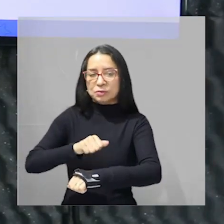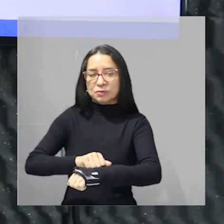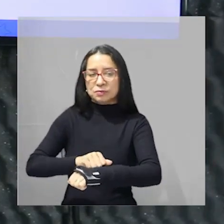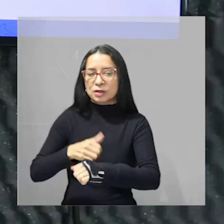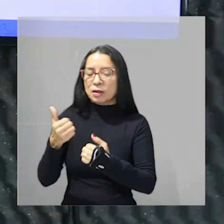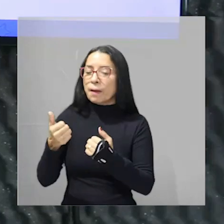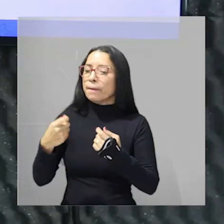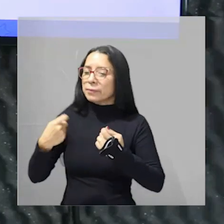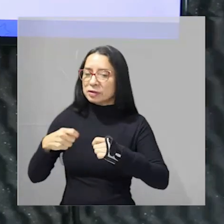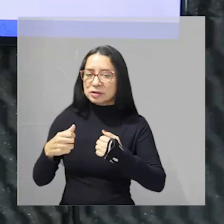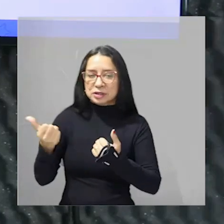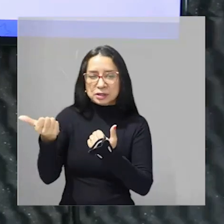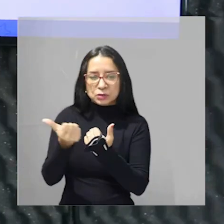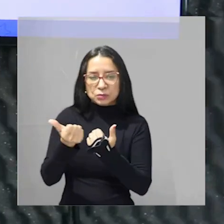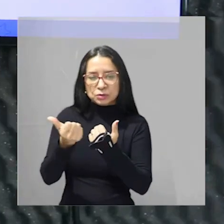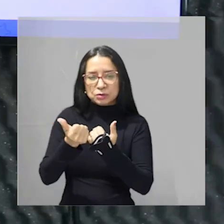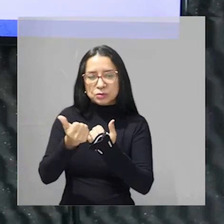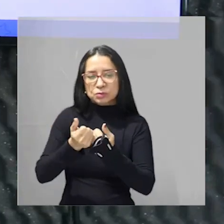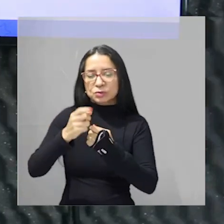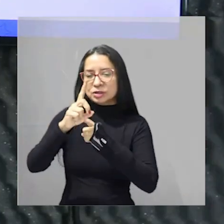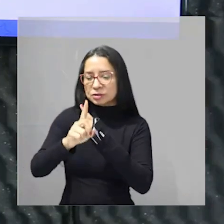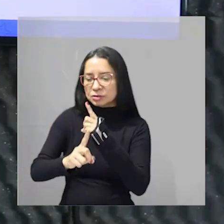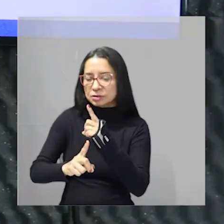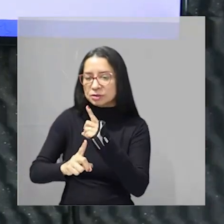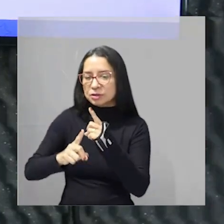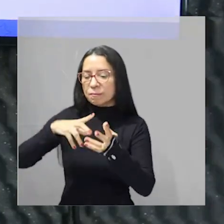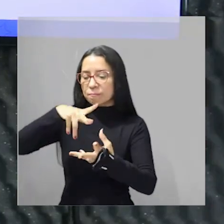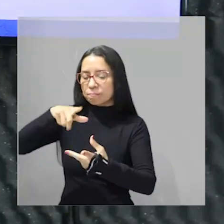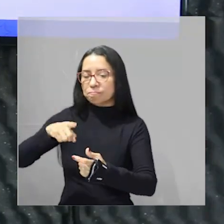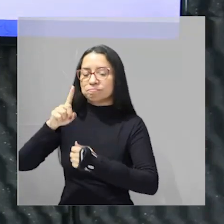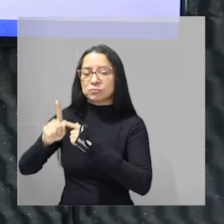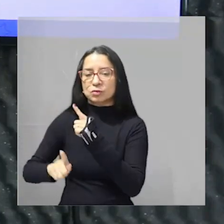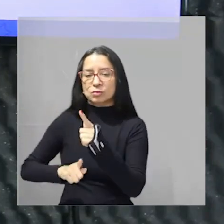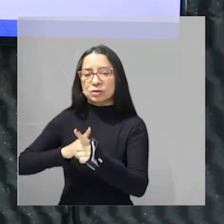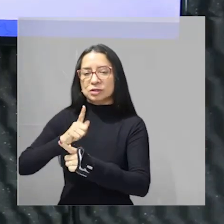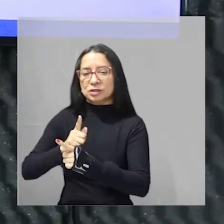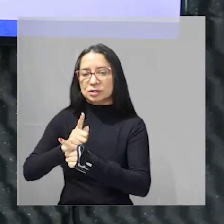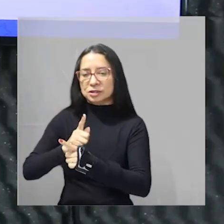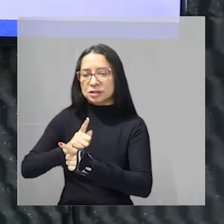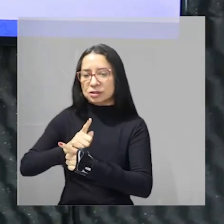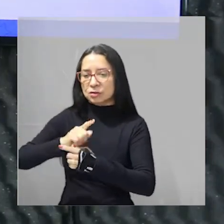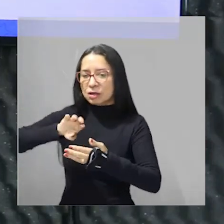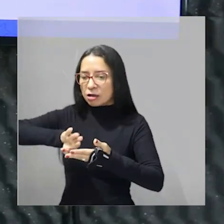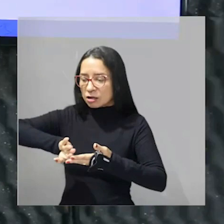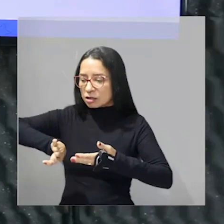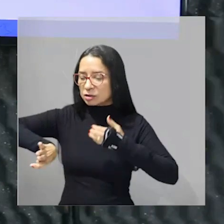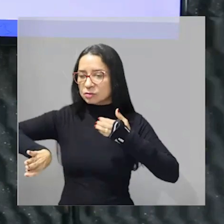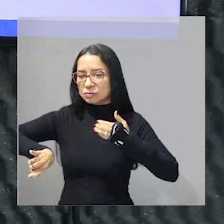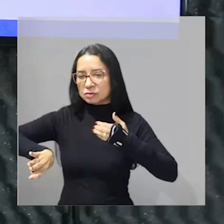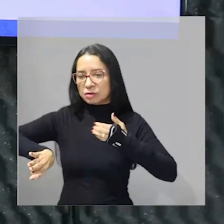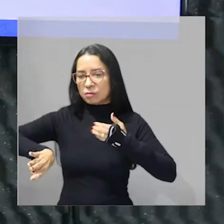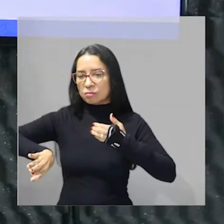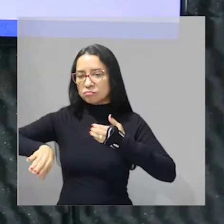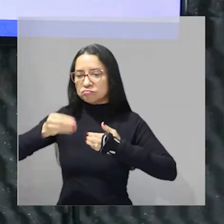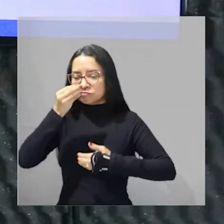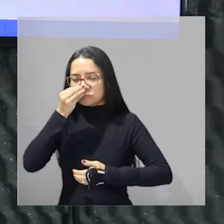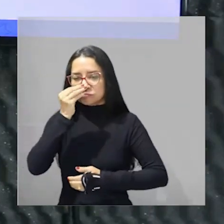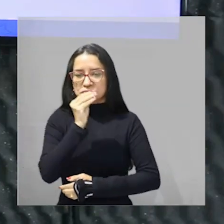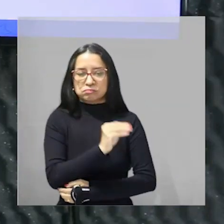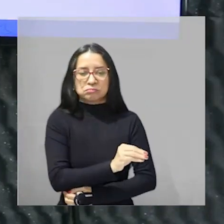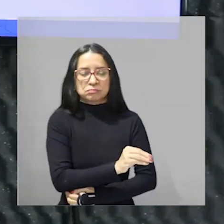fecha aspas. Galerinha, tá aí. A crítica tá bem aqui que o texto motivador te diz que tu tem que procurar. Achamos. A crítica